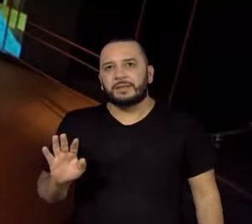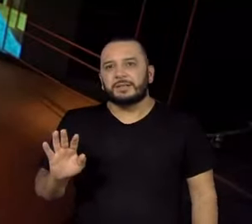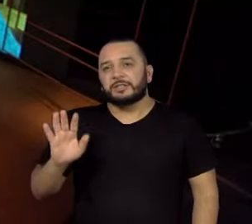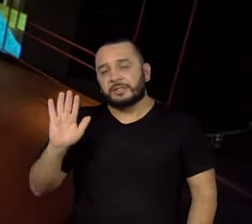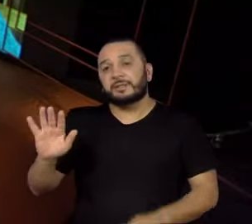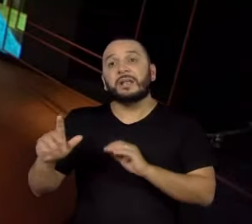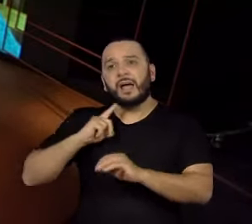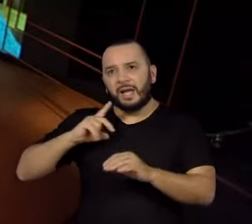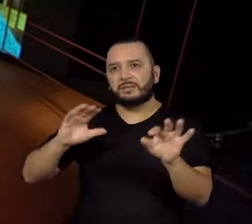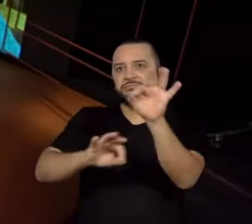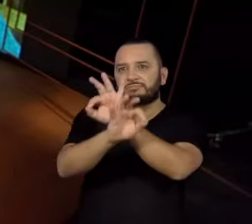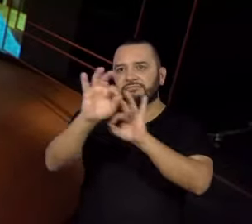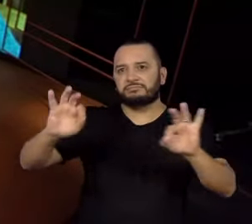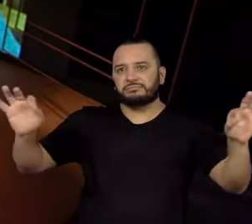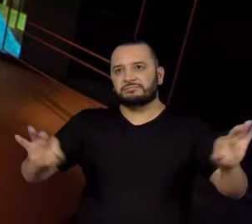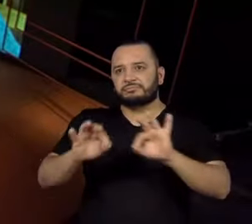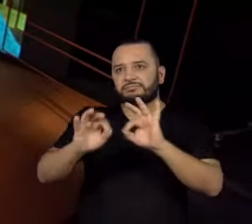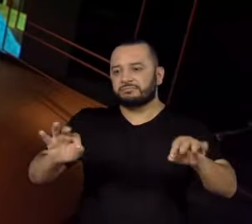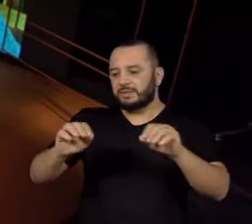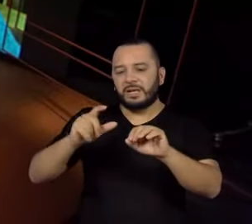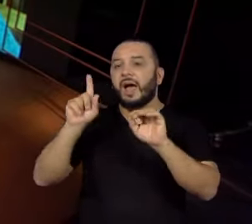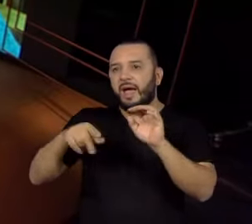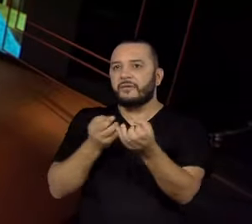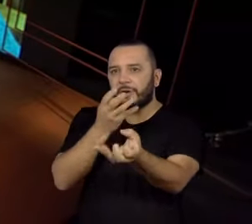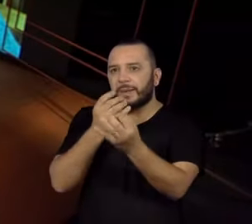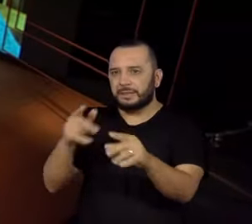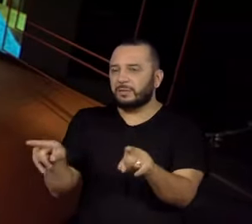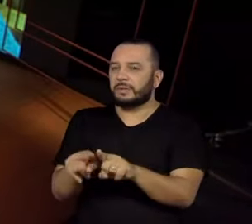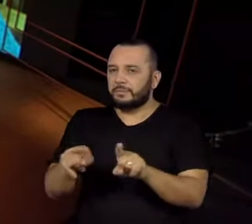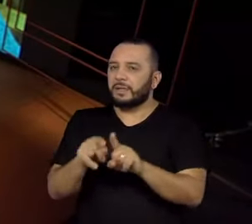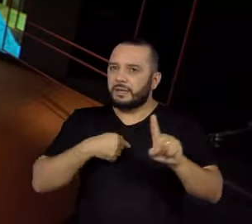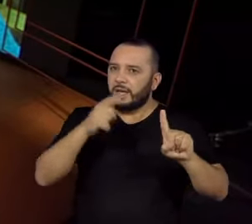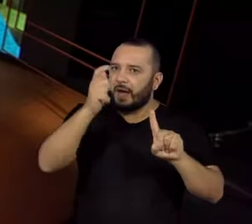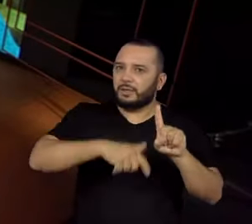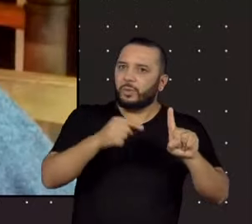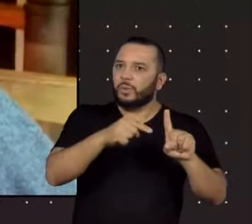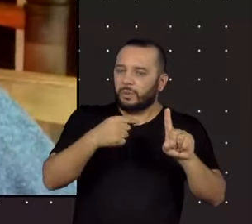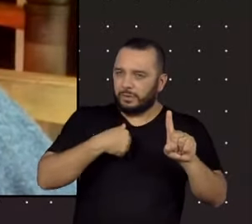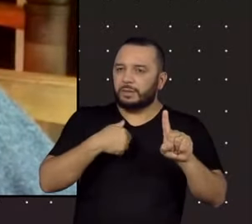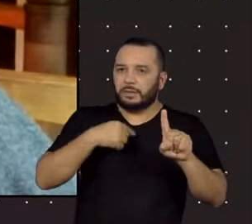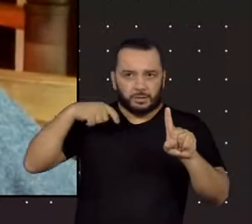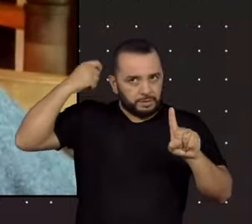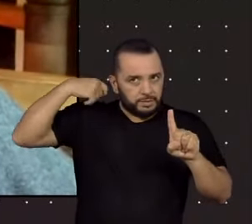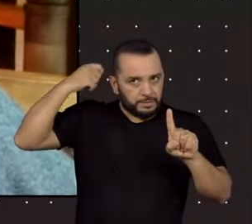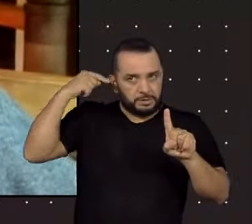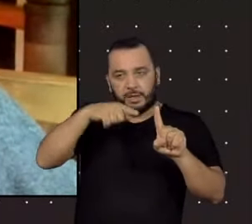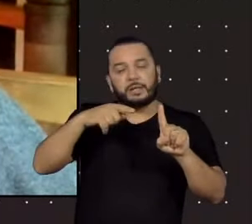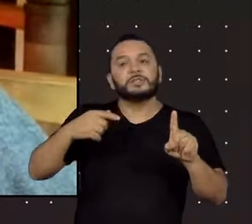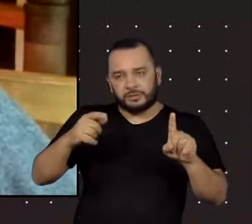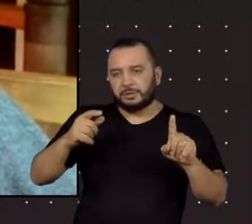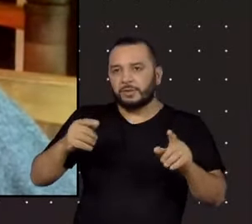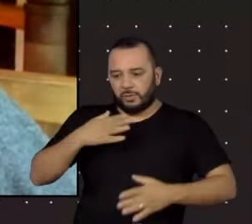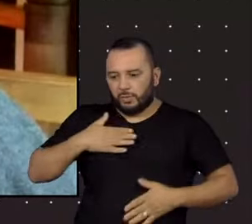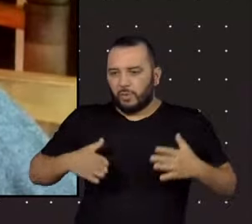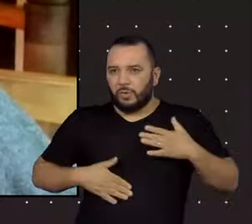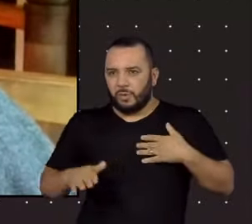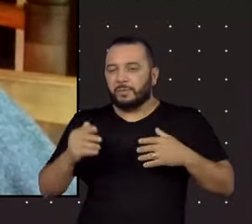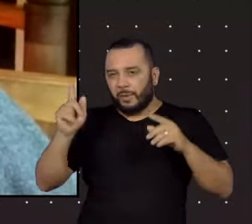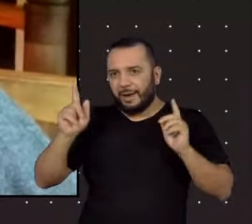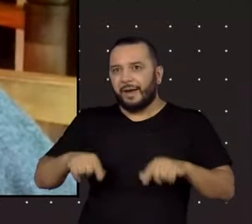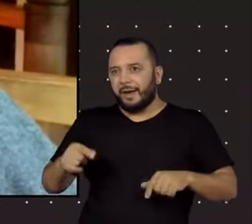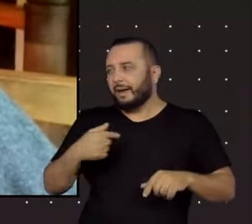passa uma informação, né? Então, o ator é isso também. O ator é um representante. O corpo é um instrumento dele. Então, eu estava habituado a